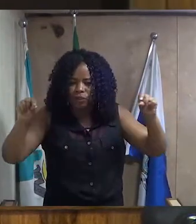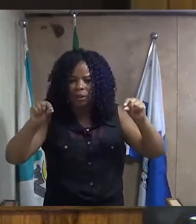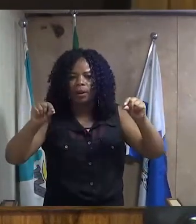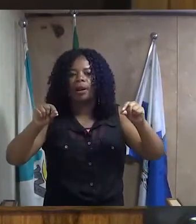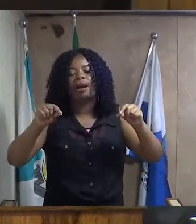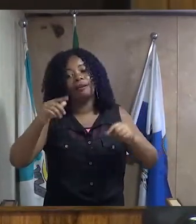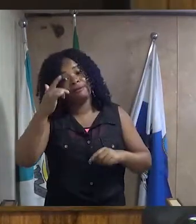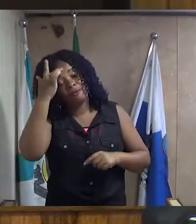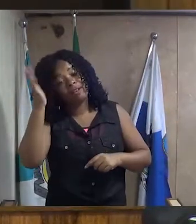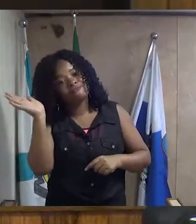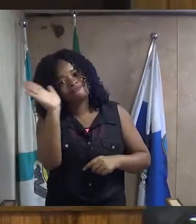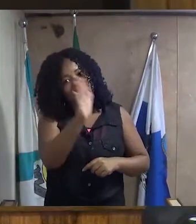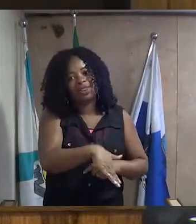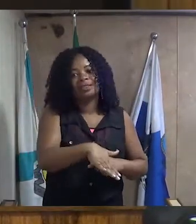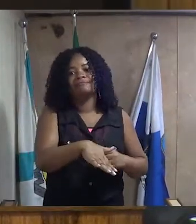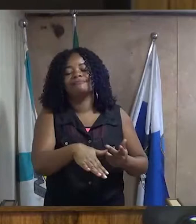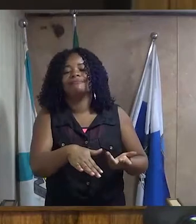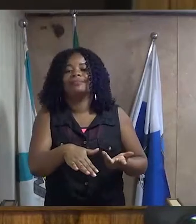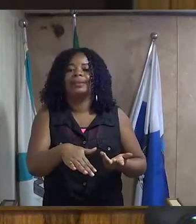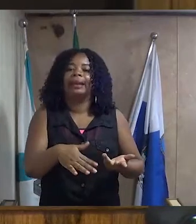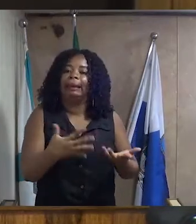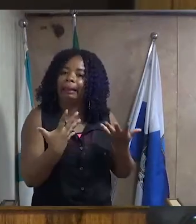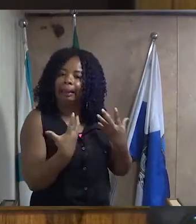ganhar dinheiro.